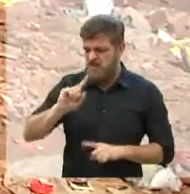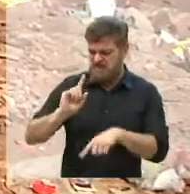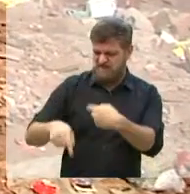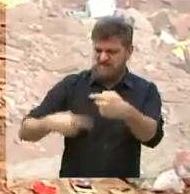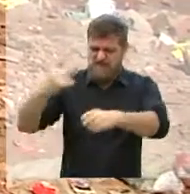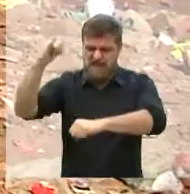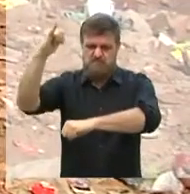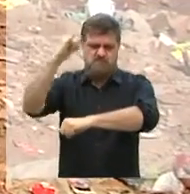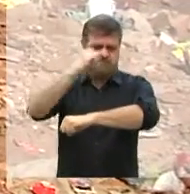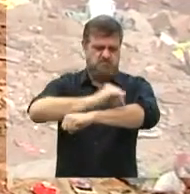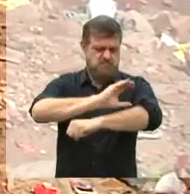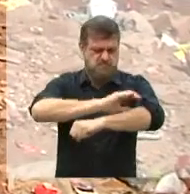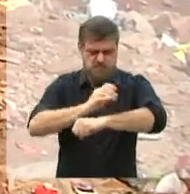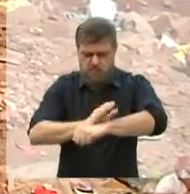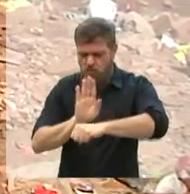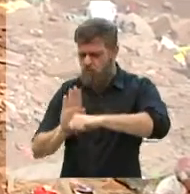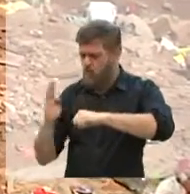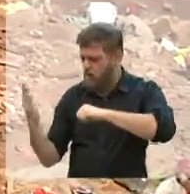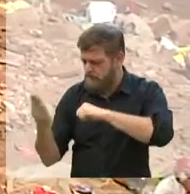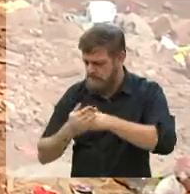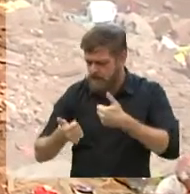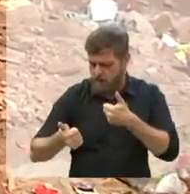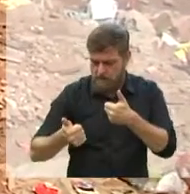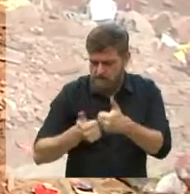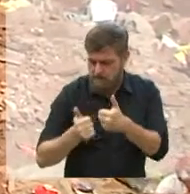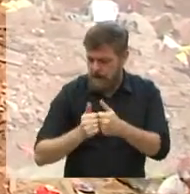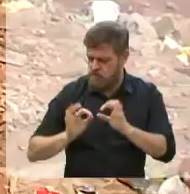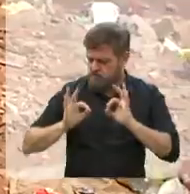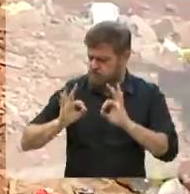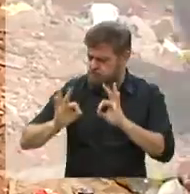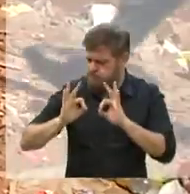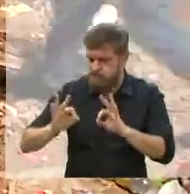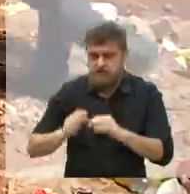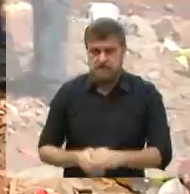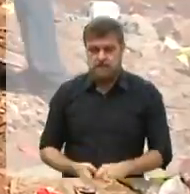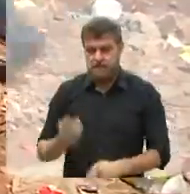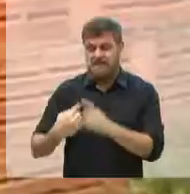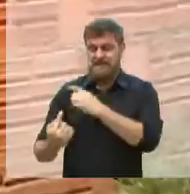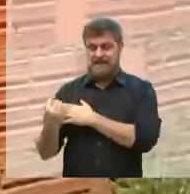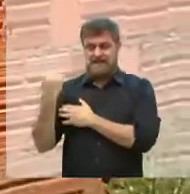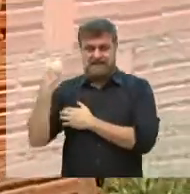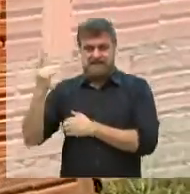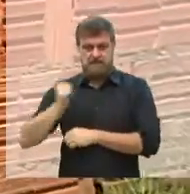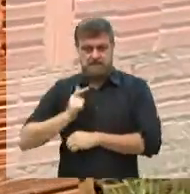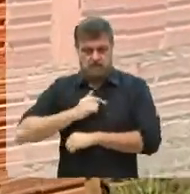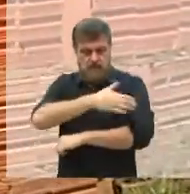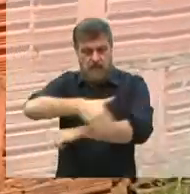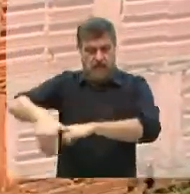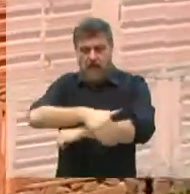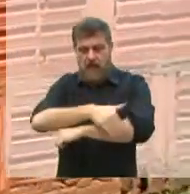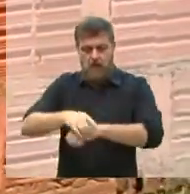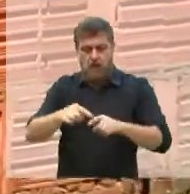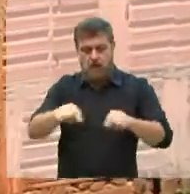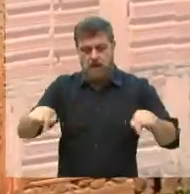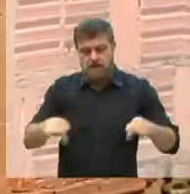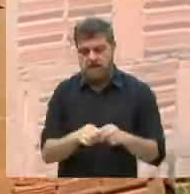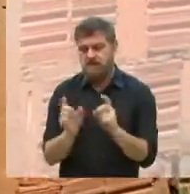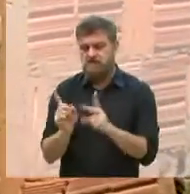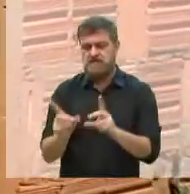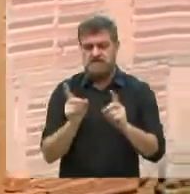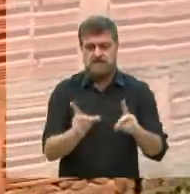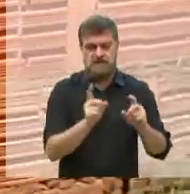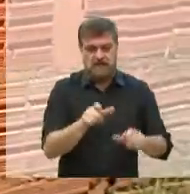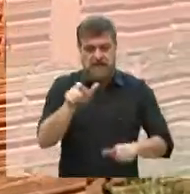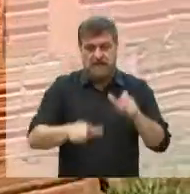desenvolvimento do Aeroporto Internacional de Viracopos e tudo aquilo lá. E aquele tempo abria-se a rua e vendia lotes. Então as